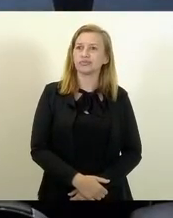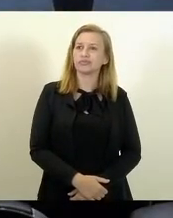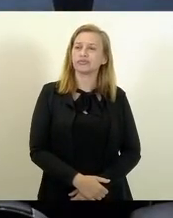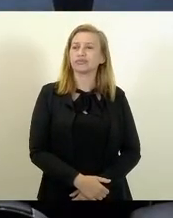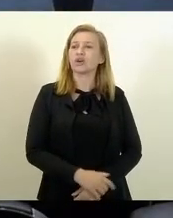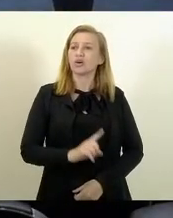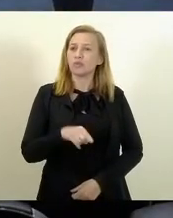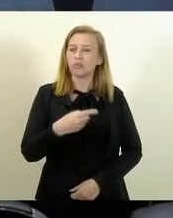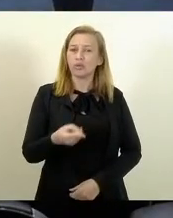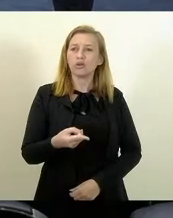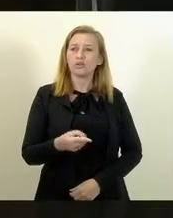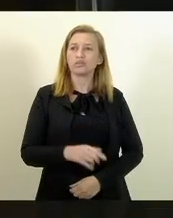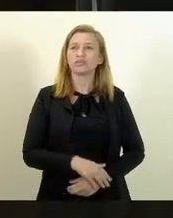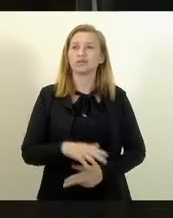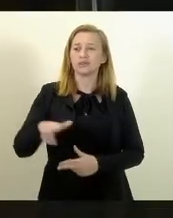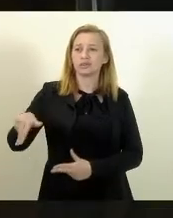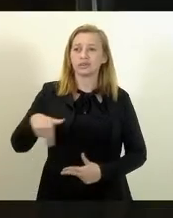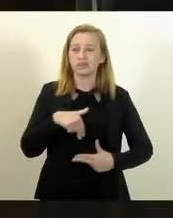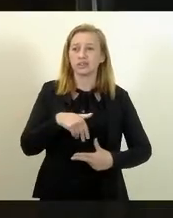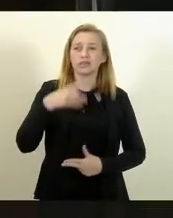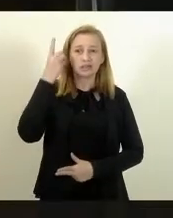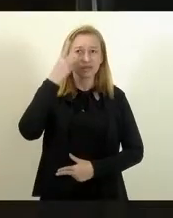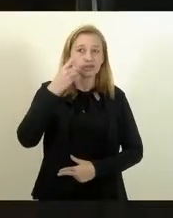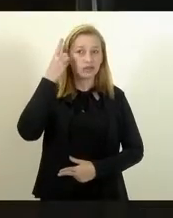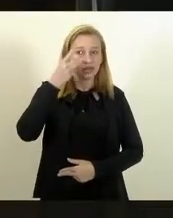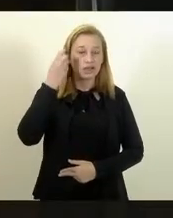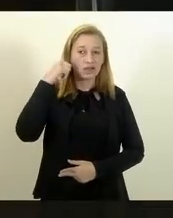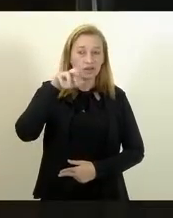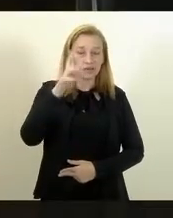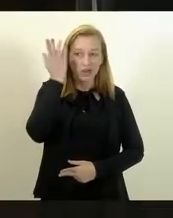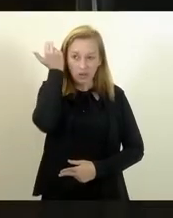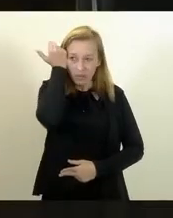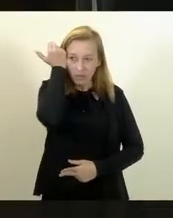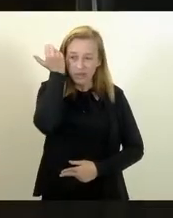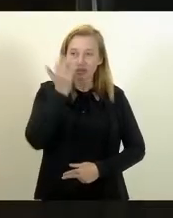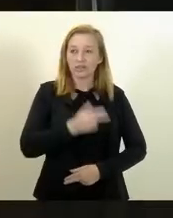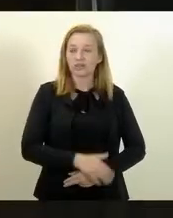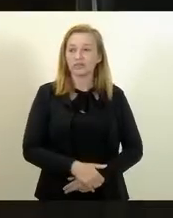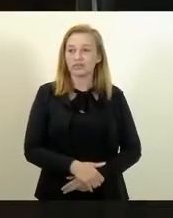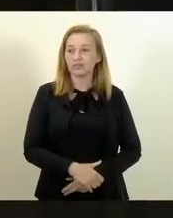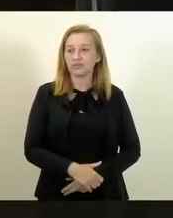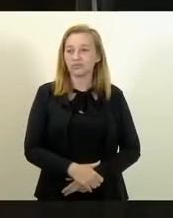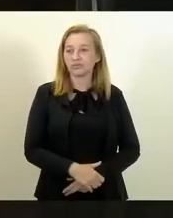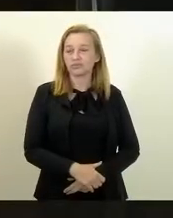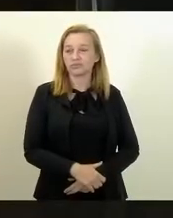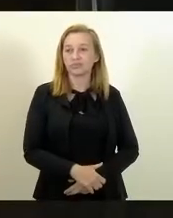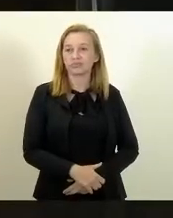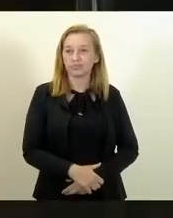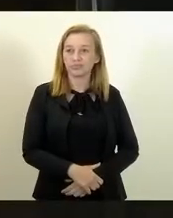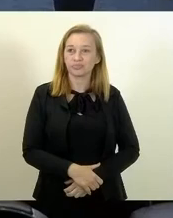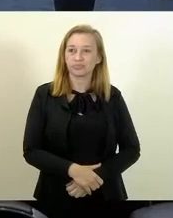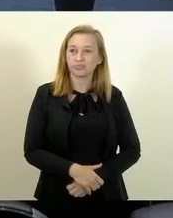Próximo orador inscrito é o nobre deputado Eliomar Coelho. Você se dispõe de 10 minutos no tempo regimental.